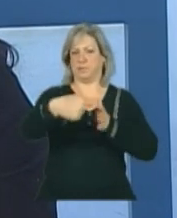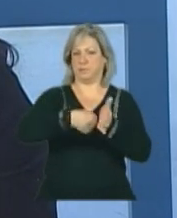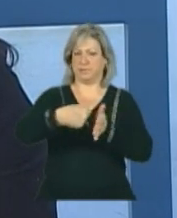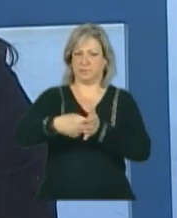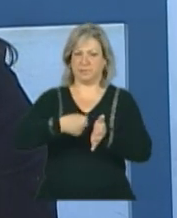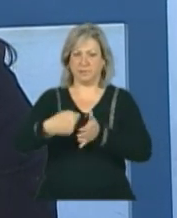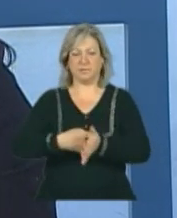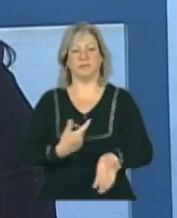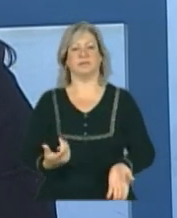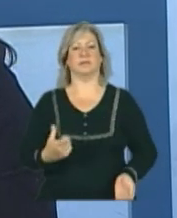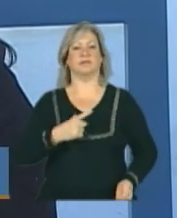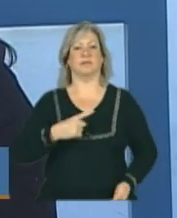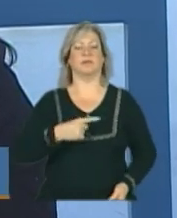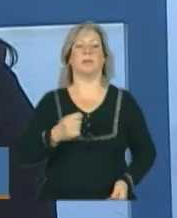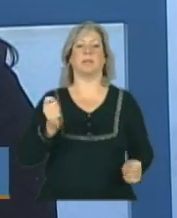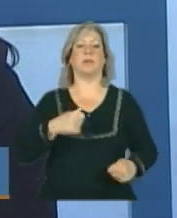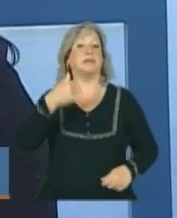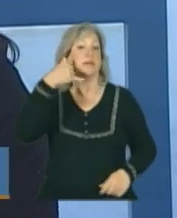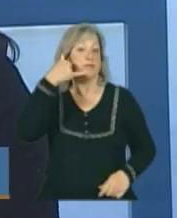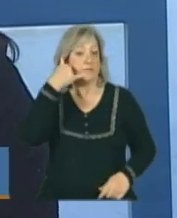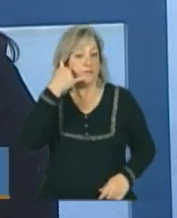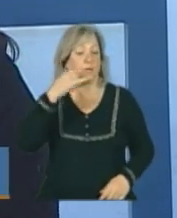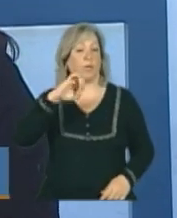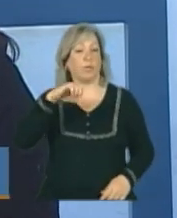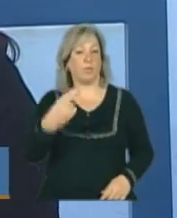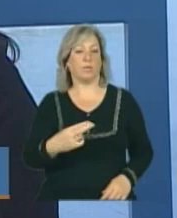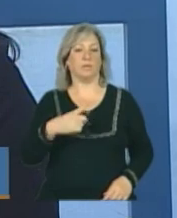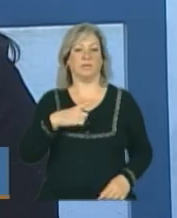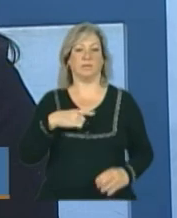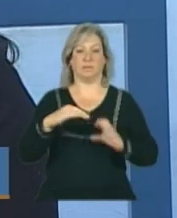perguntas ou as suas sugestões pelos telefones